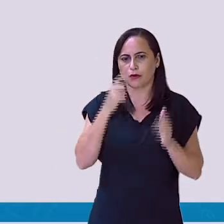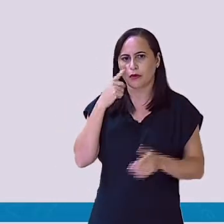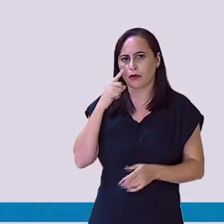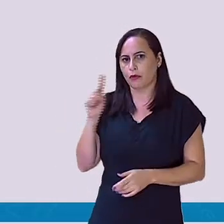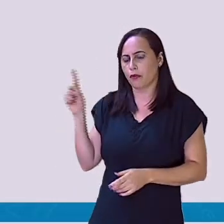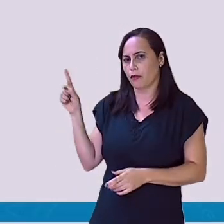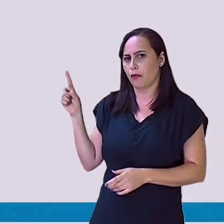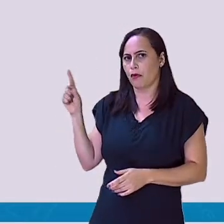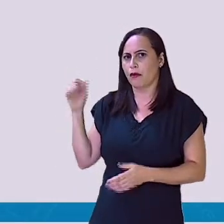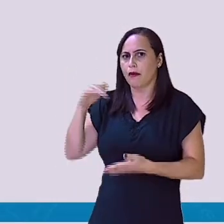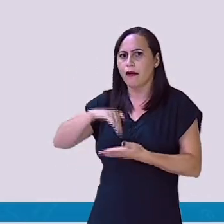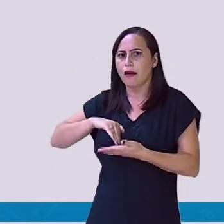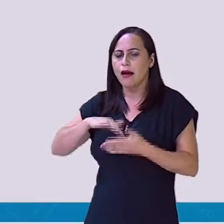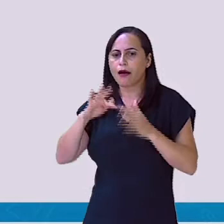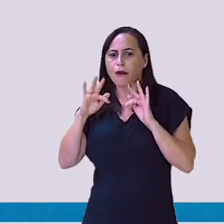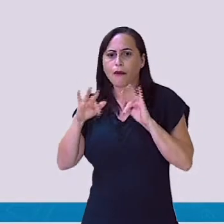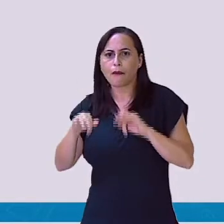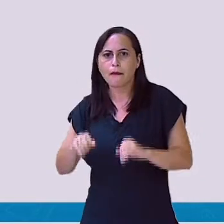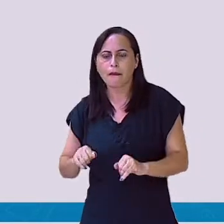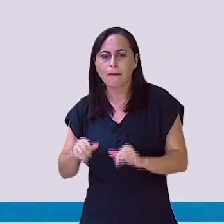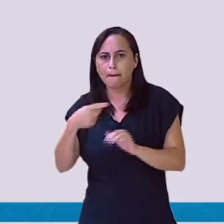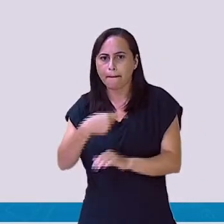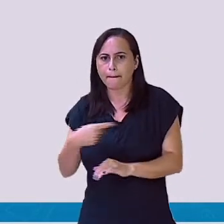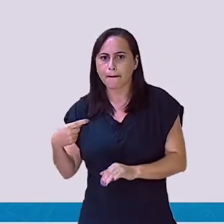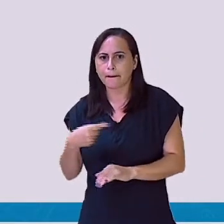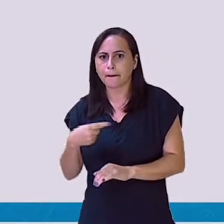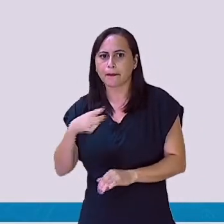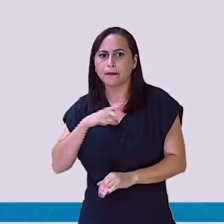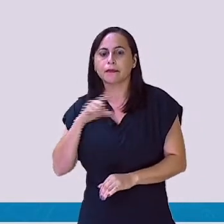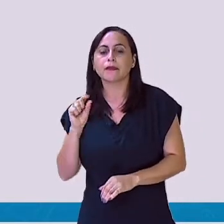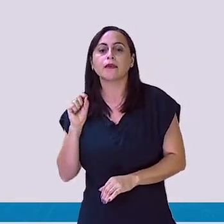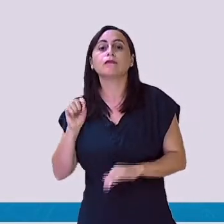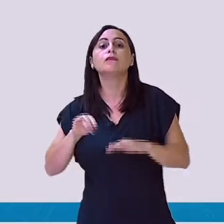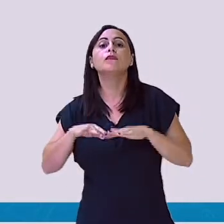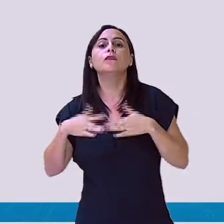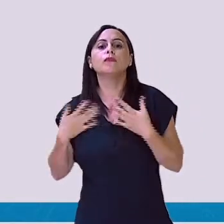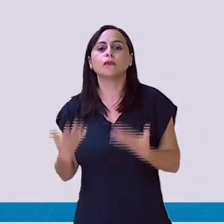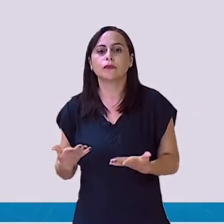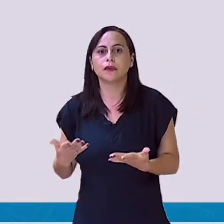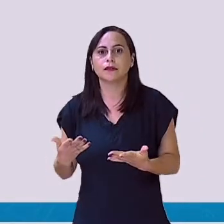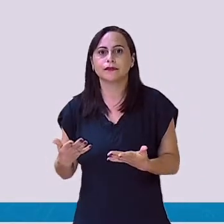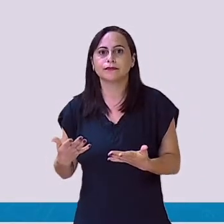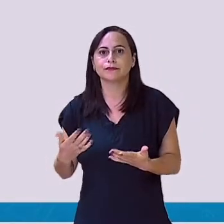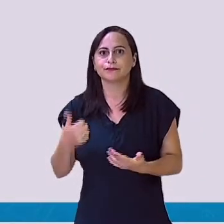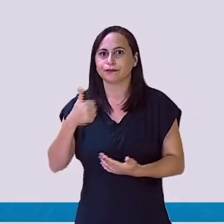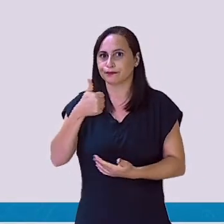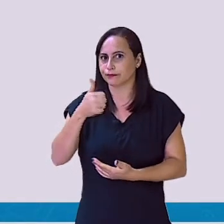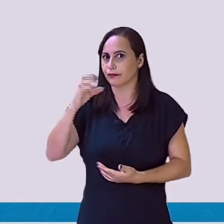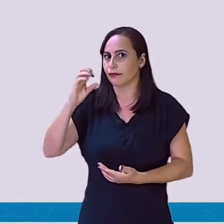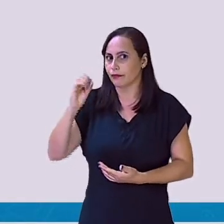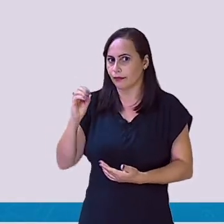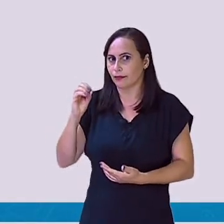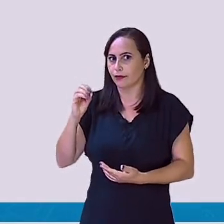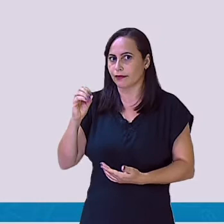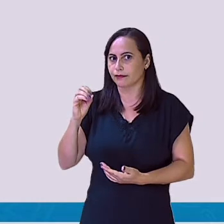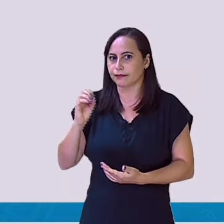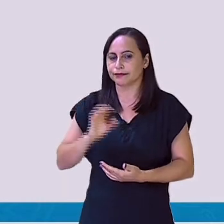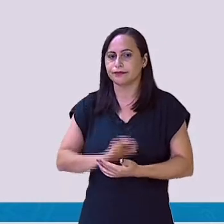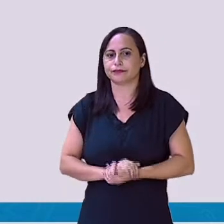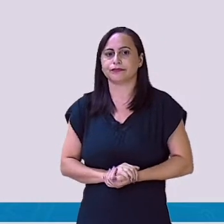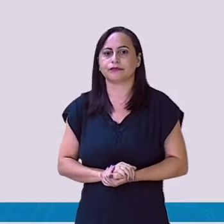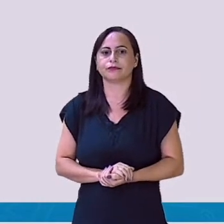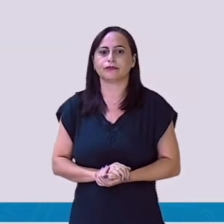Até chegar nesse último parágrafo aqui, nós temos 10 parágrafos, tá